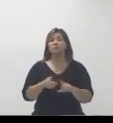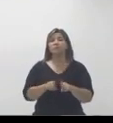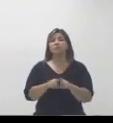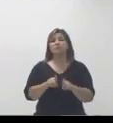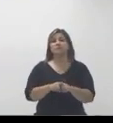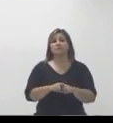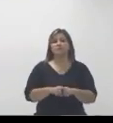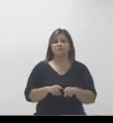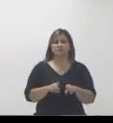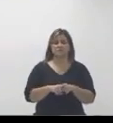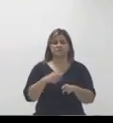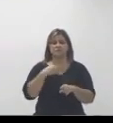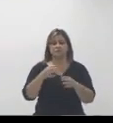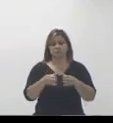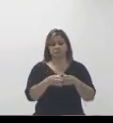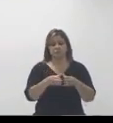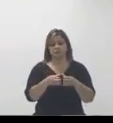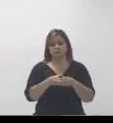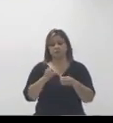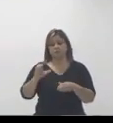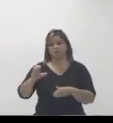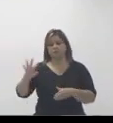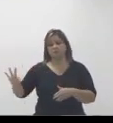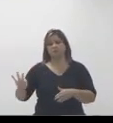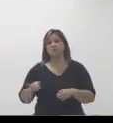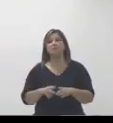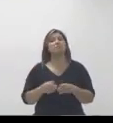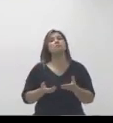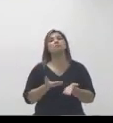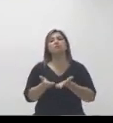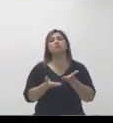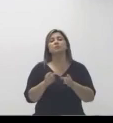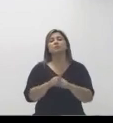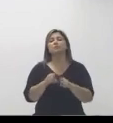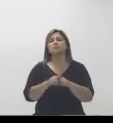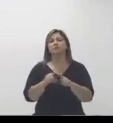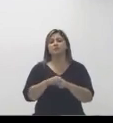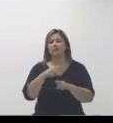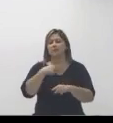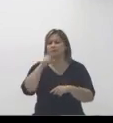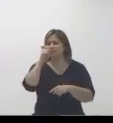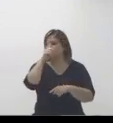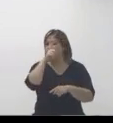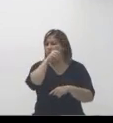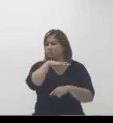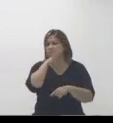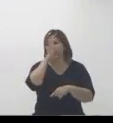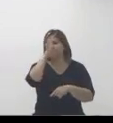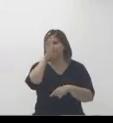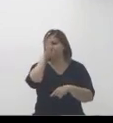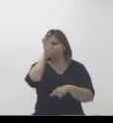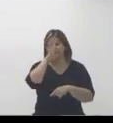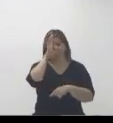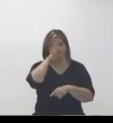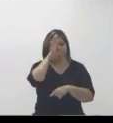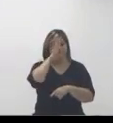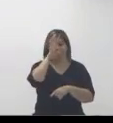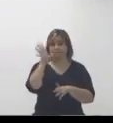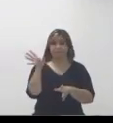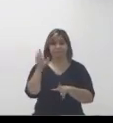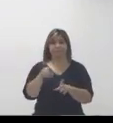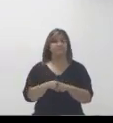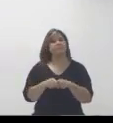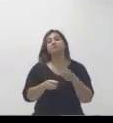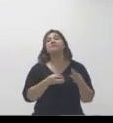representativas das comunidades terapêuticas era é muito muito difícil muito absurdos assim sabe o tom a